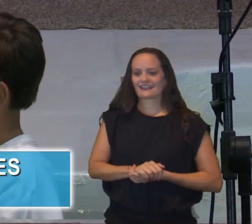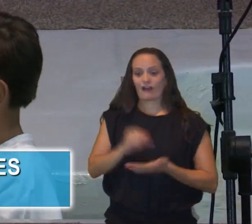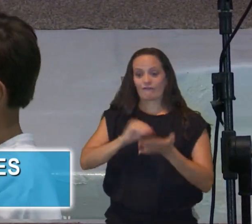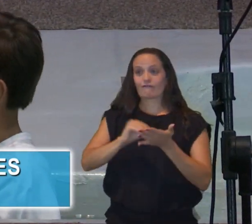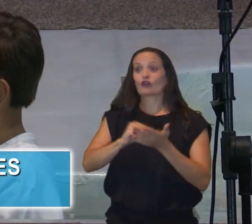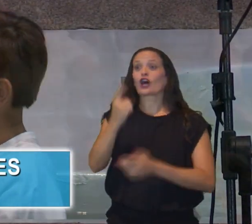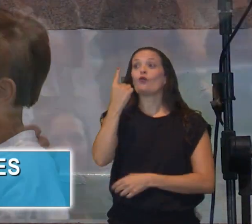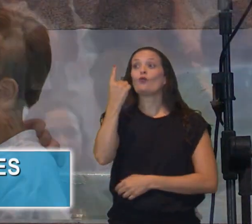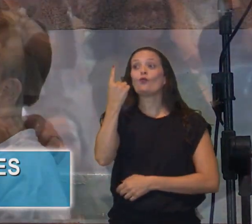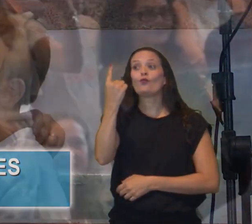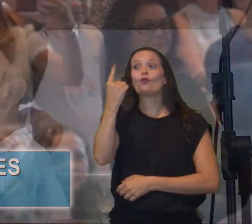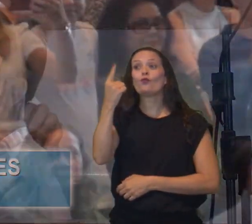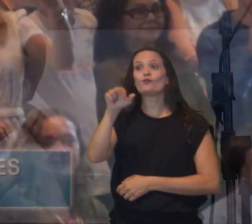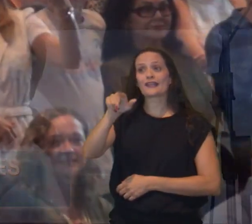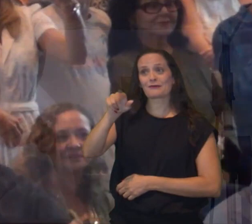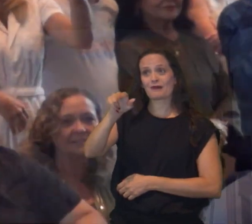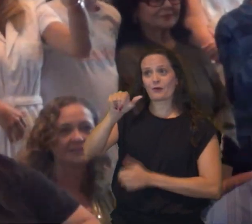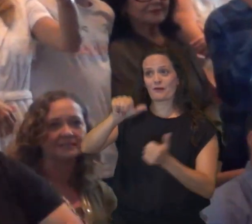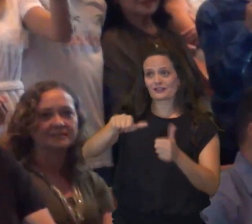batizado, não é isso?